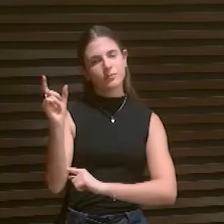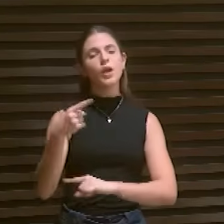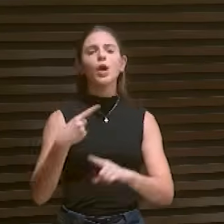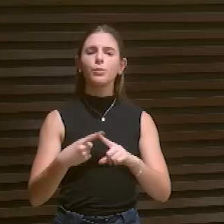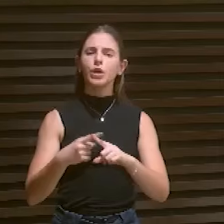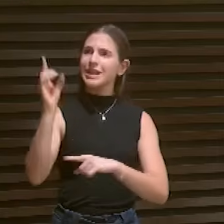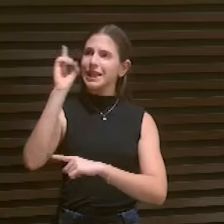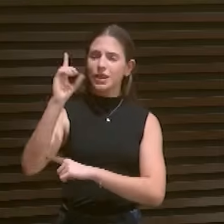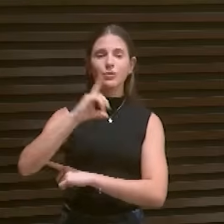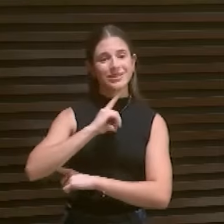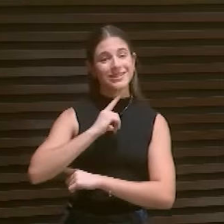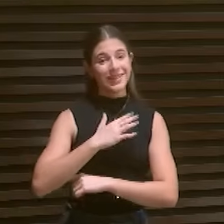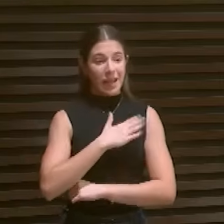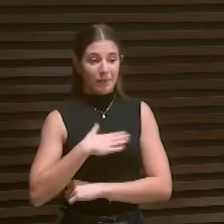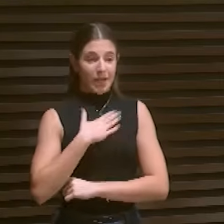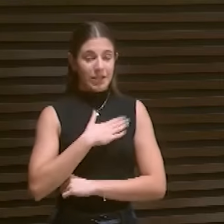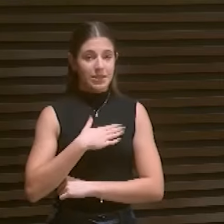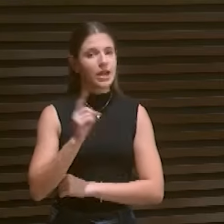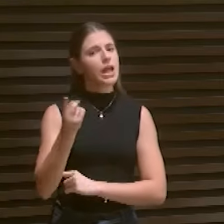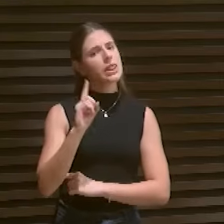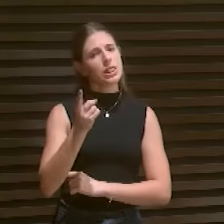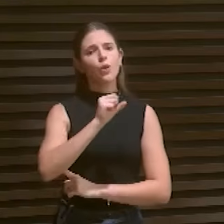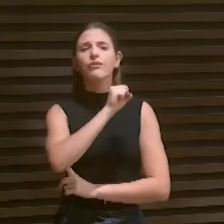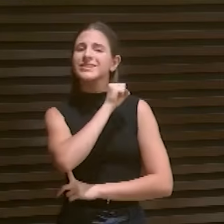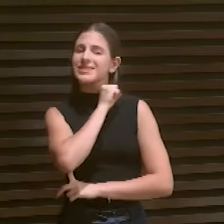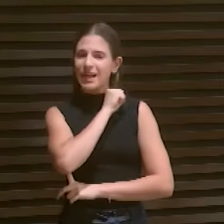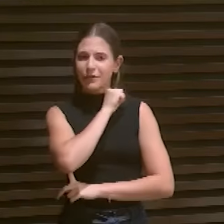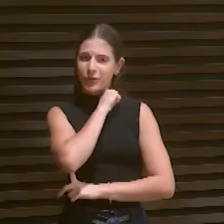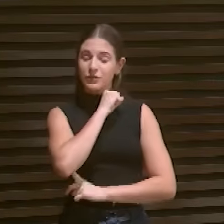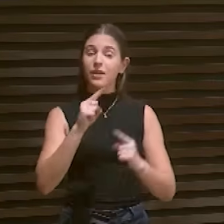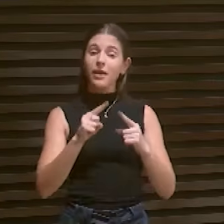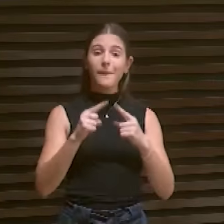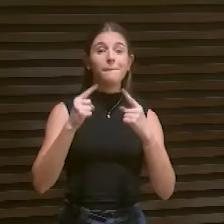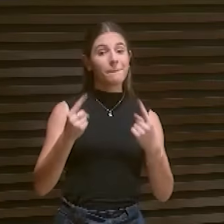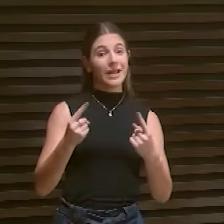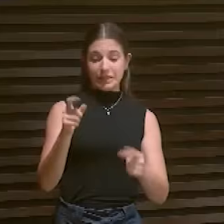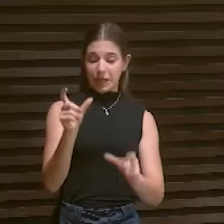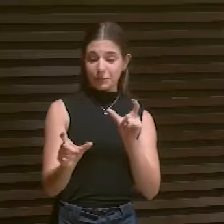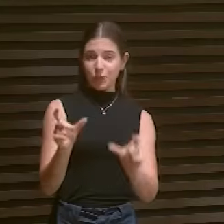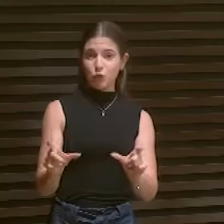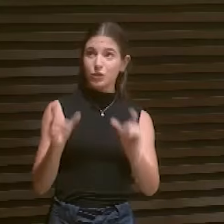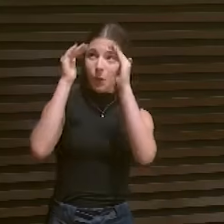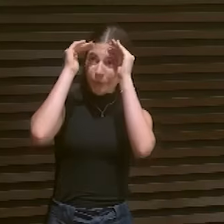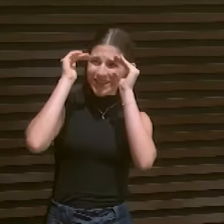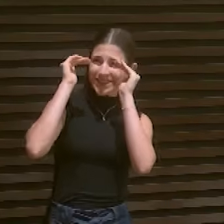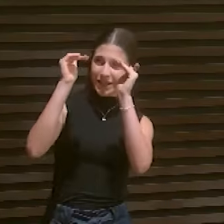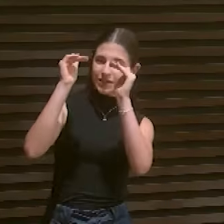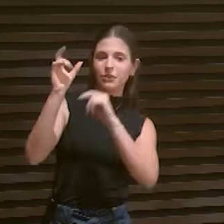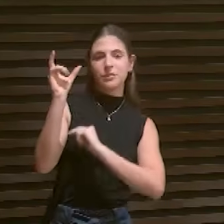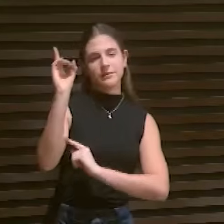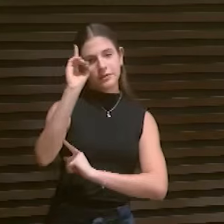tem prazer, não em holocaustos e sacrifícios, mas que se obedeça, que se seja submisso à sua